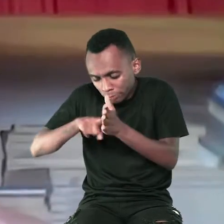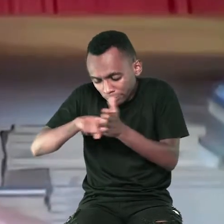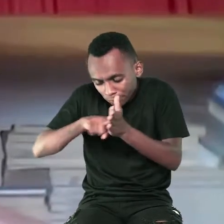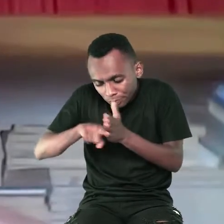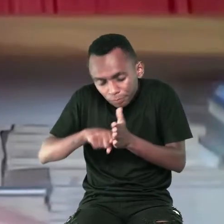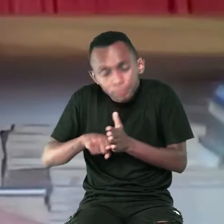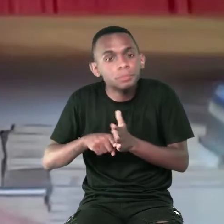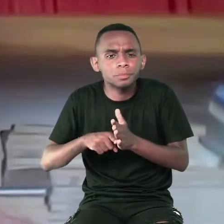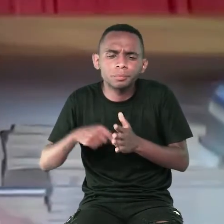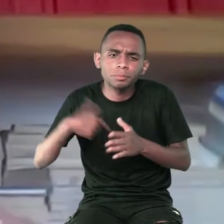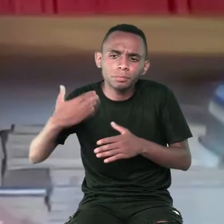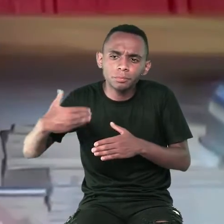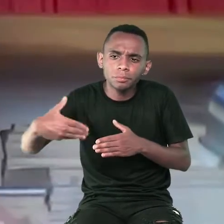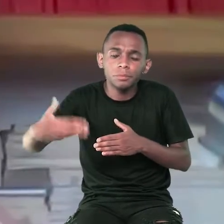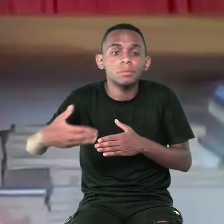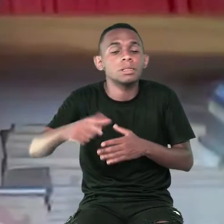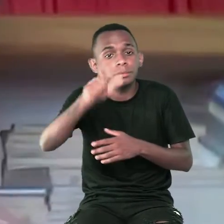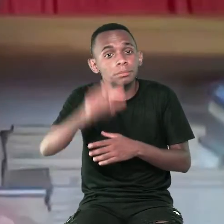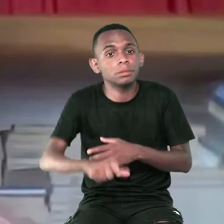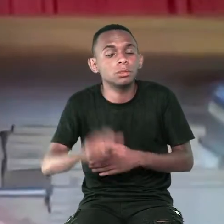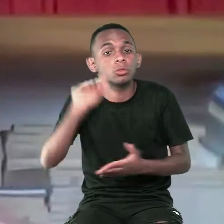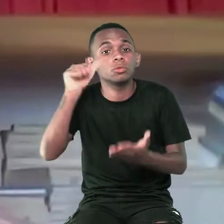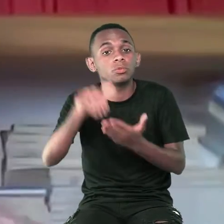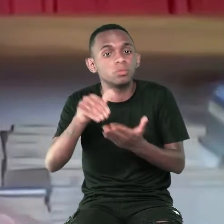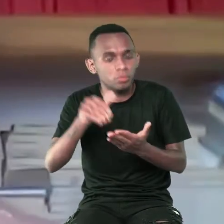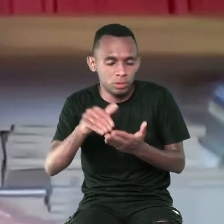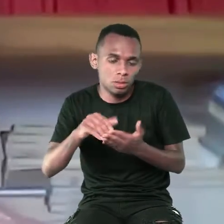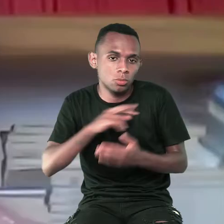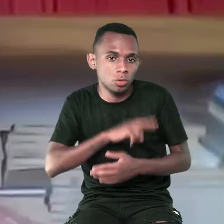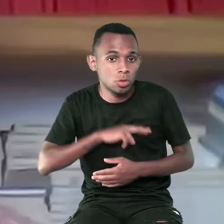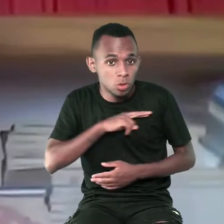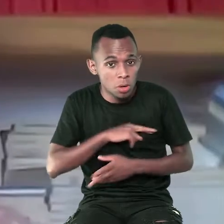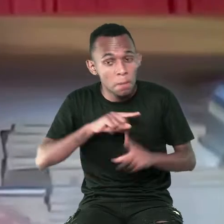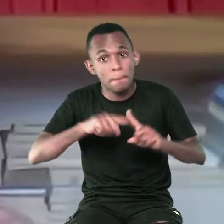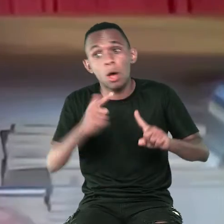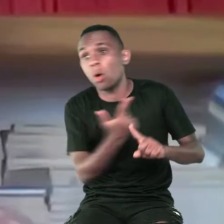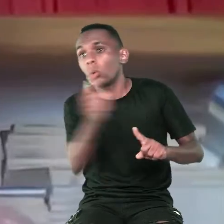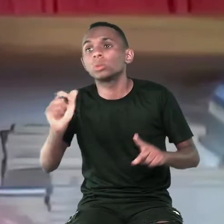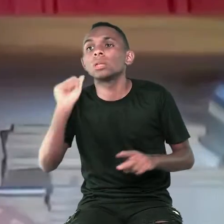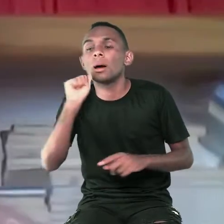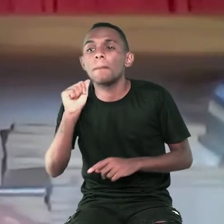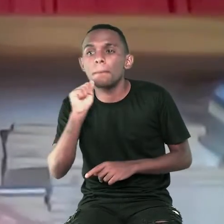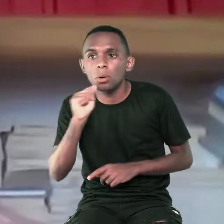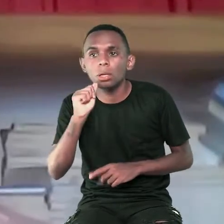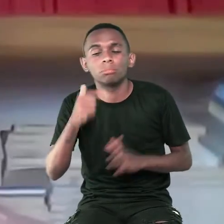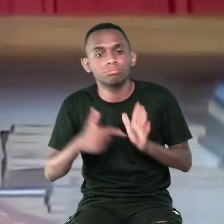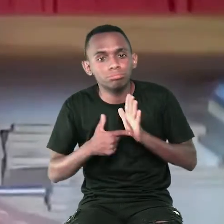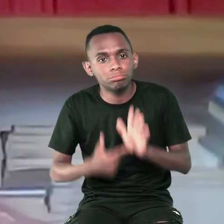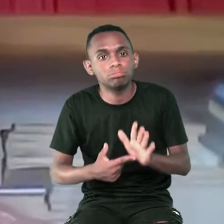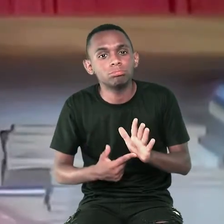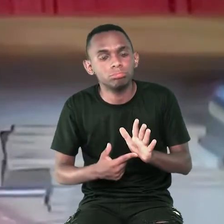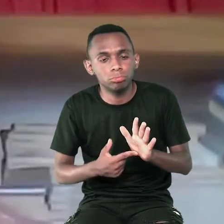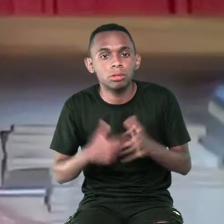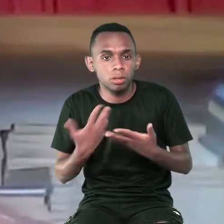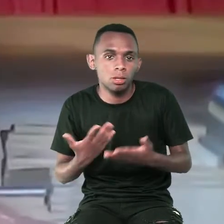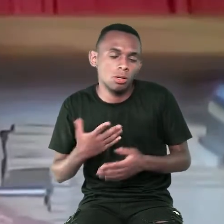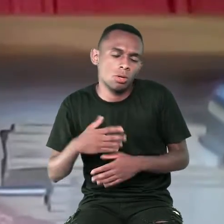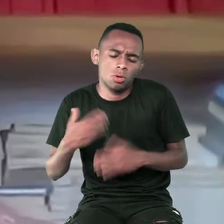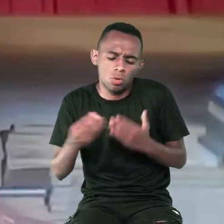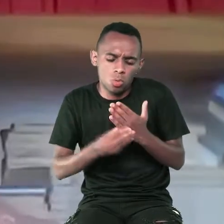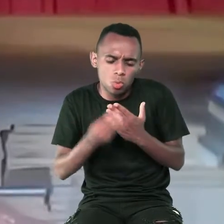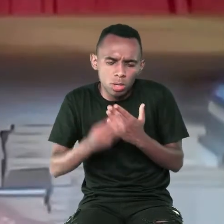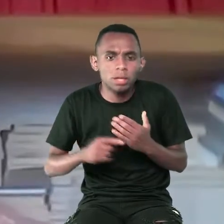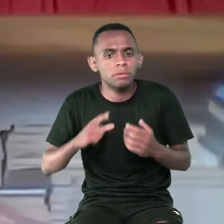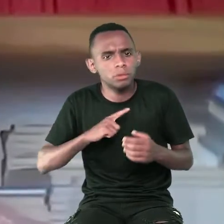fui levando essa personagem, né, até o final do romance. Mas as outras mulheres foram aparecendo e assim, o livro tem